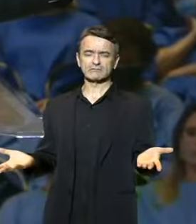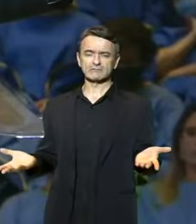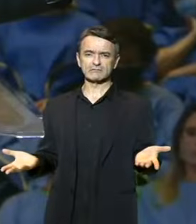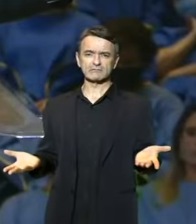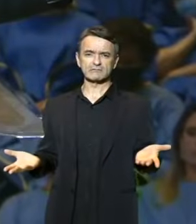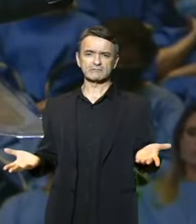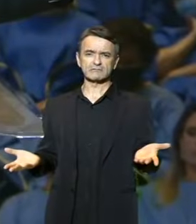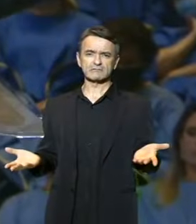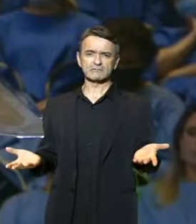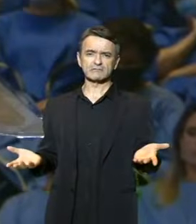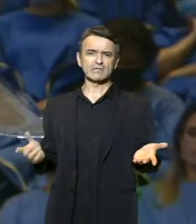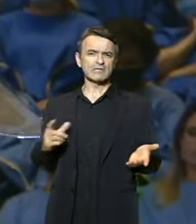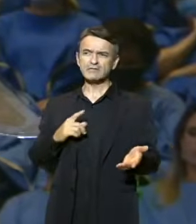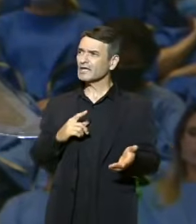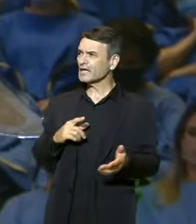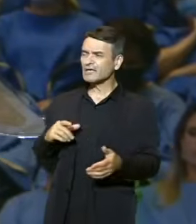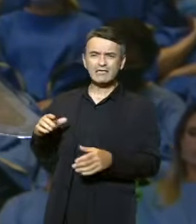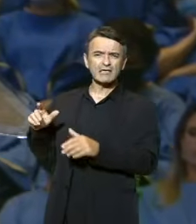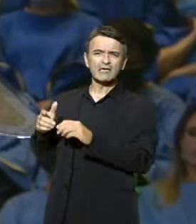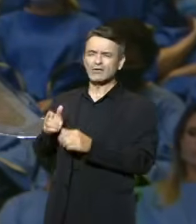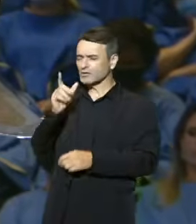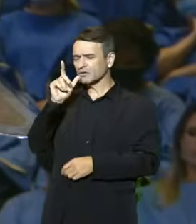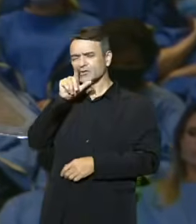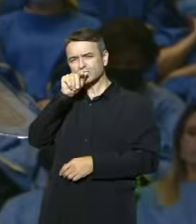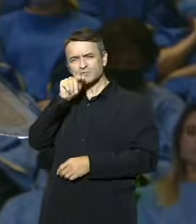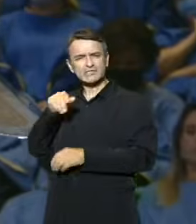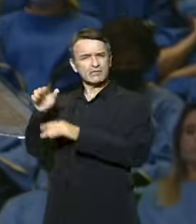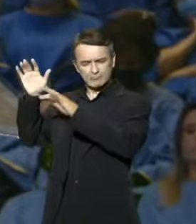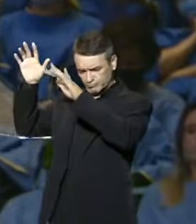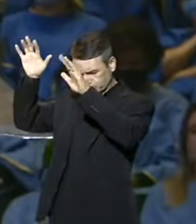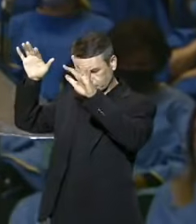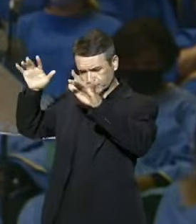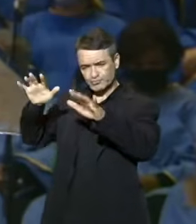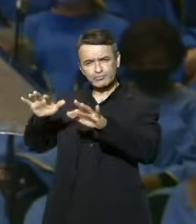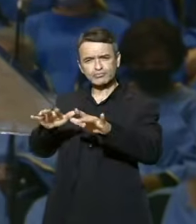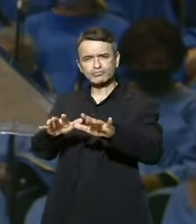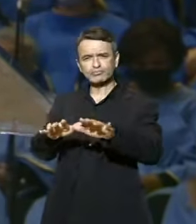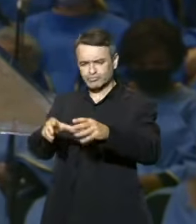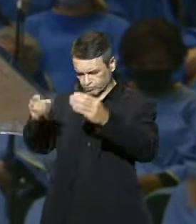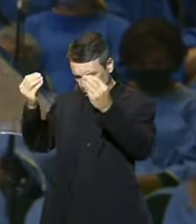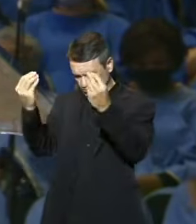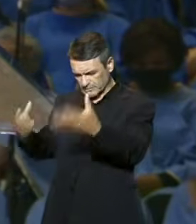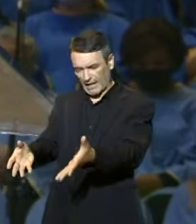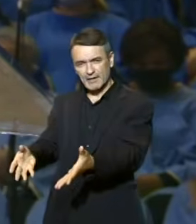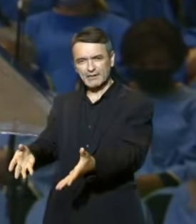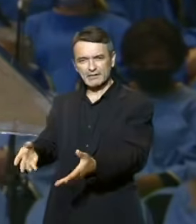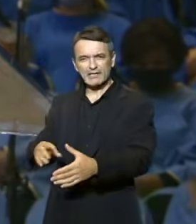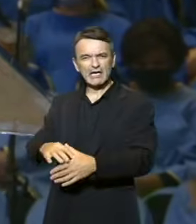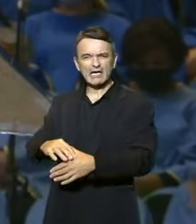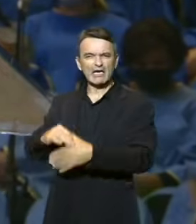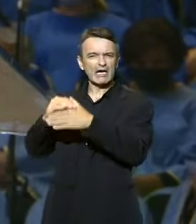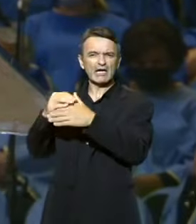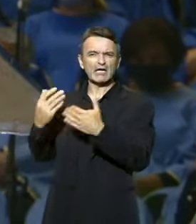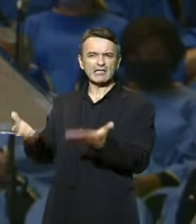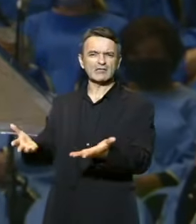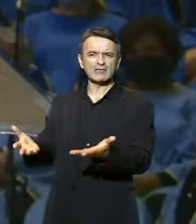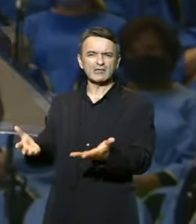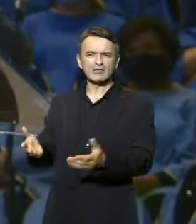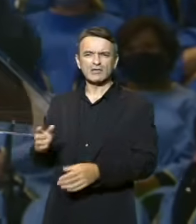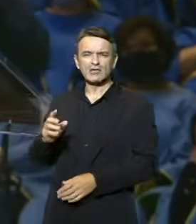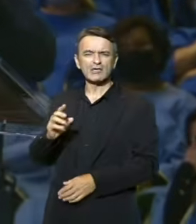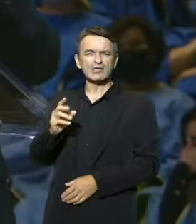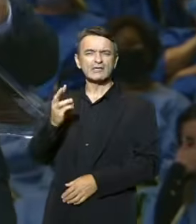mar, trazendo as codornas, e que alimenta esse povo de um jeito sobrenatural e divino durante